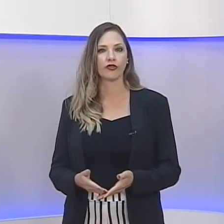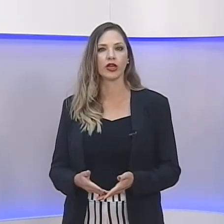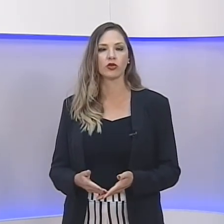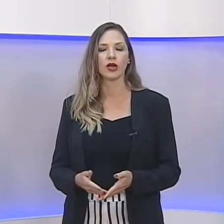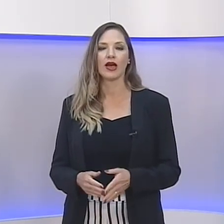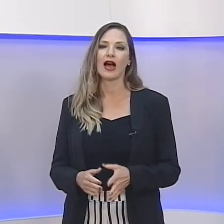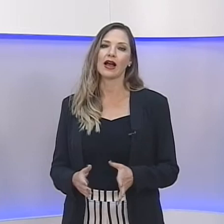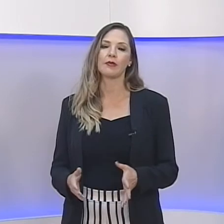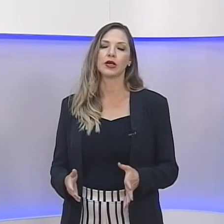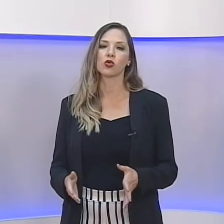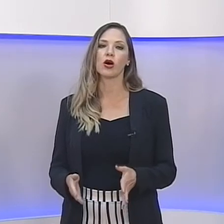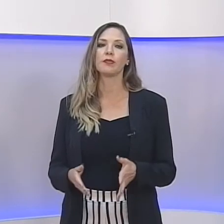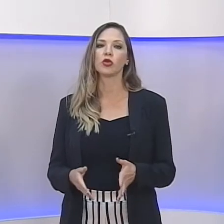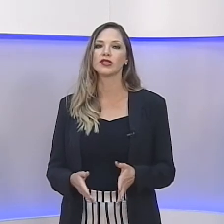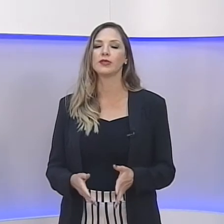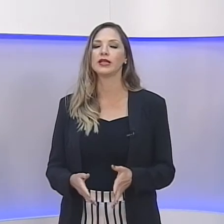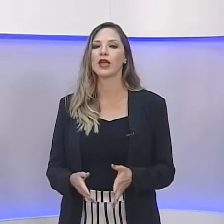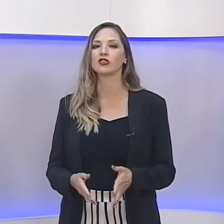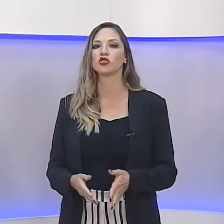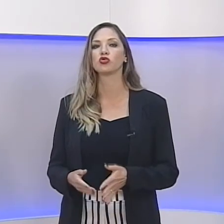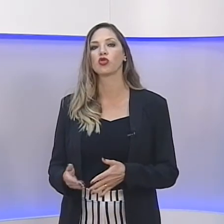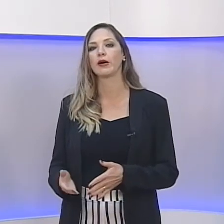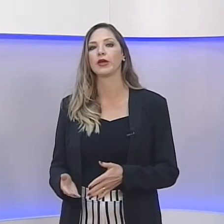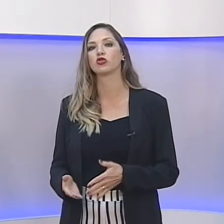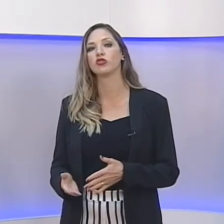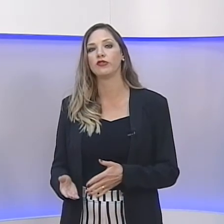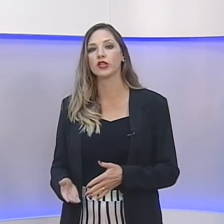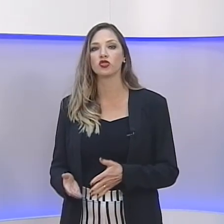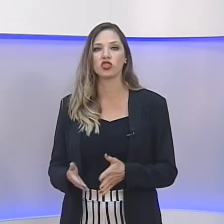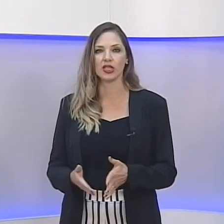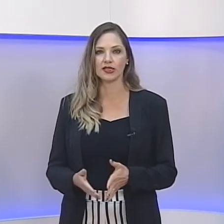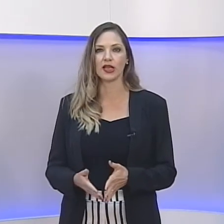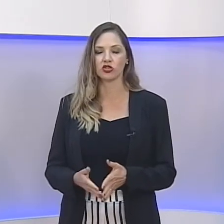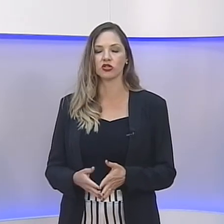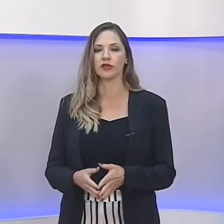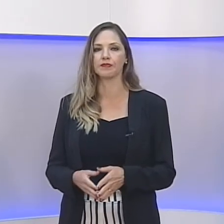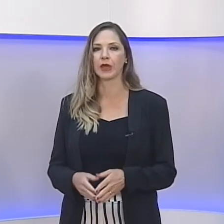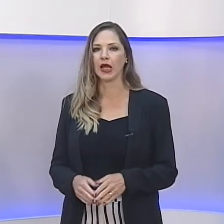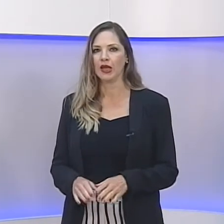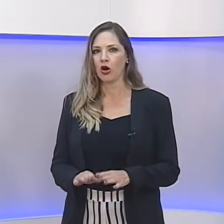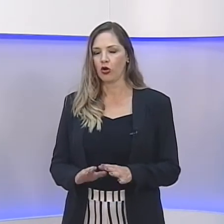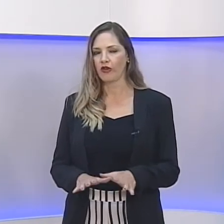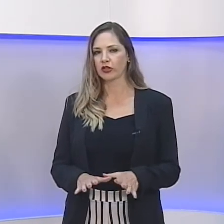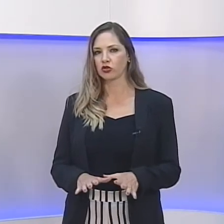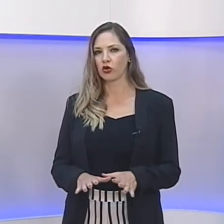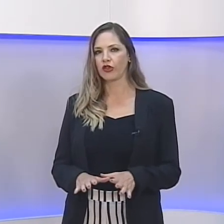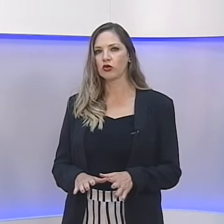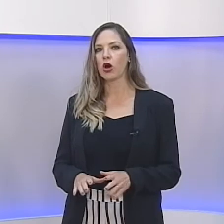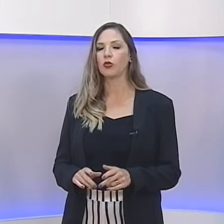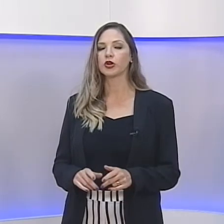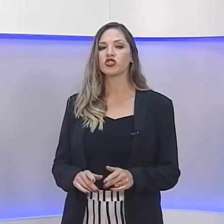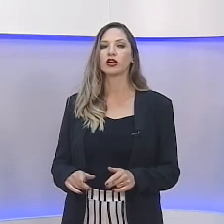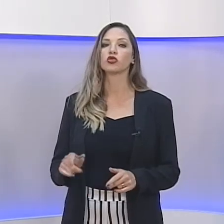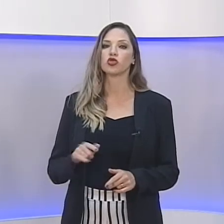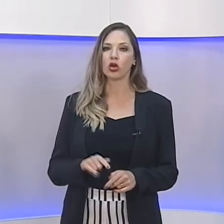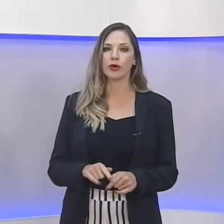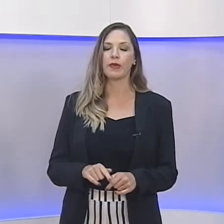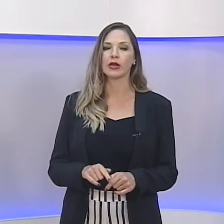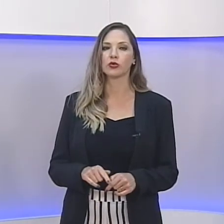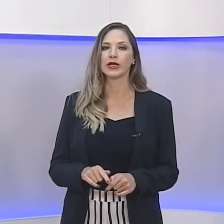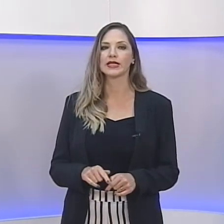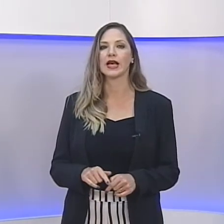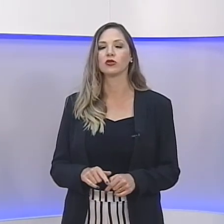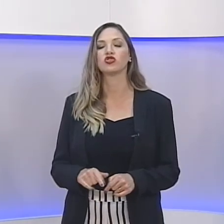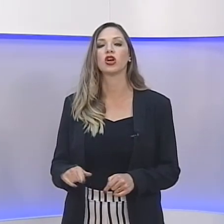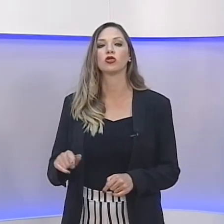do governo, acabando com a possibilidade do julgamento de vício de iniciativa. O veto do governo ao projeto sobre